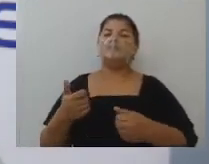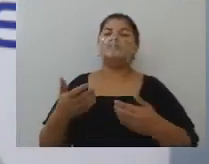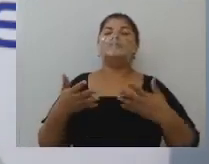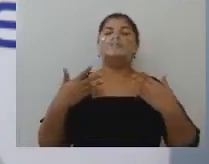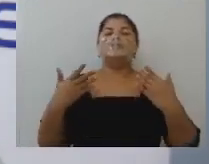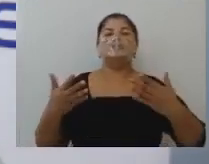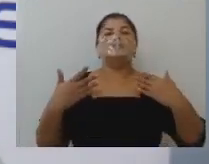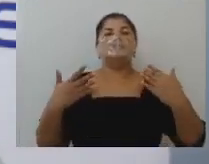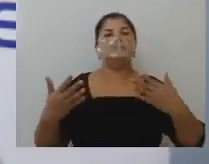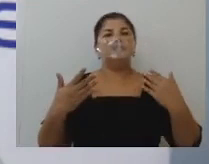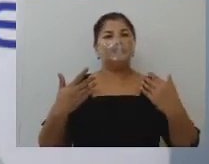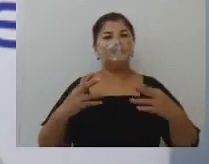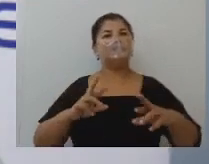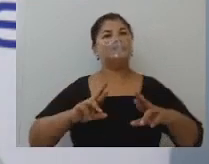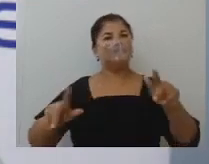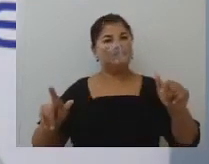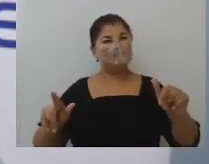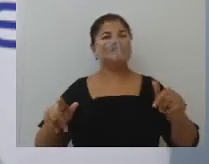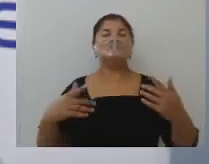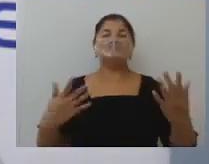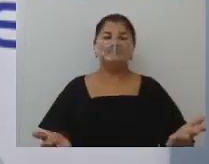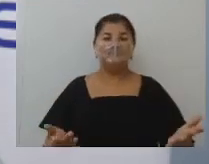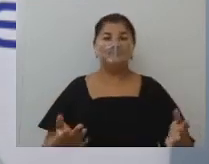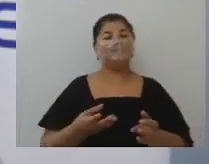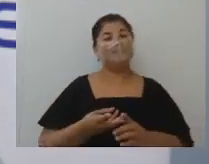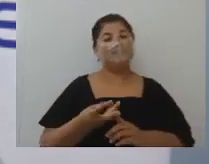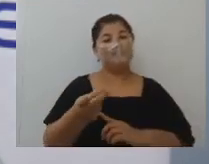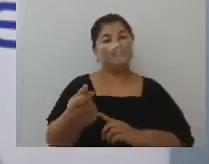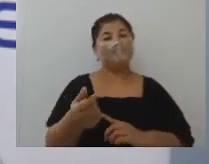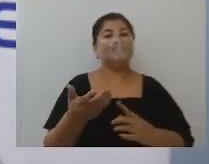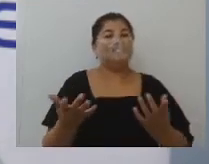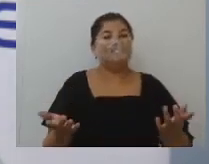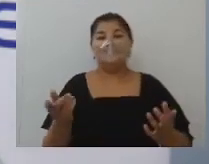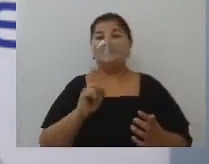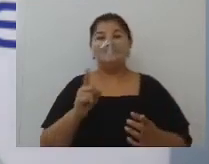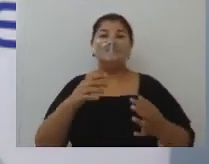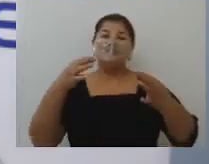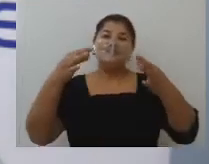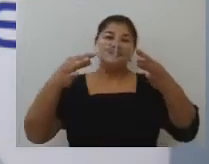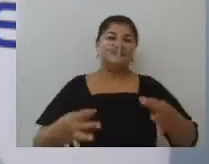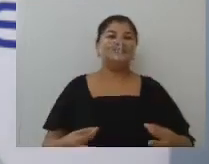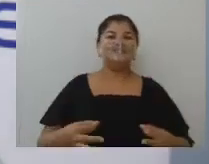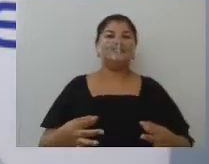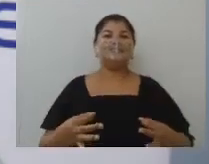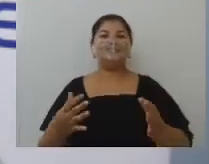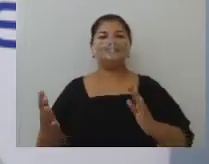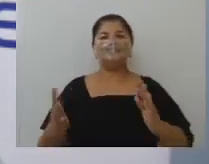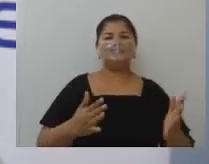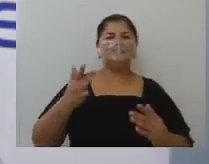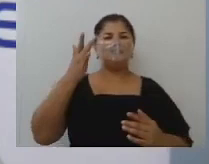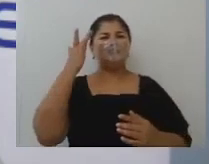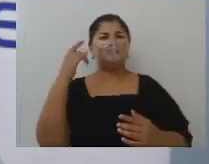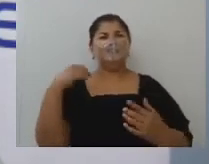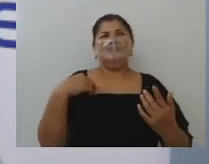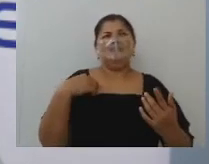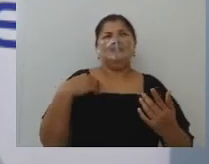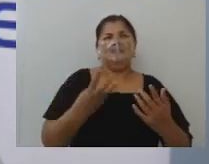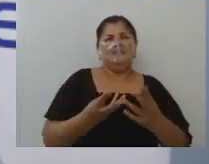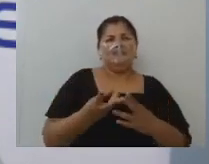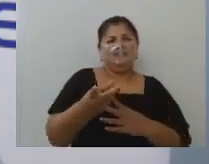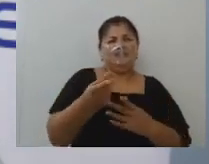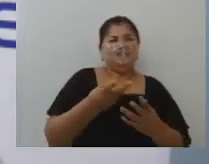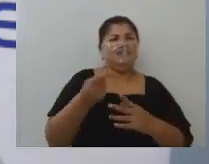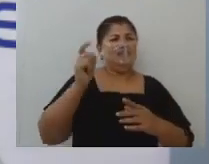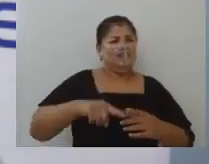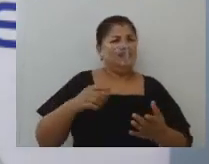fresquinho. Note que física não é exata, né? Eu fico assim, muita gente, física é de exatas. Física não